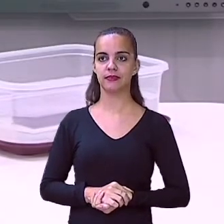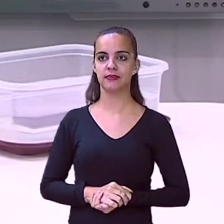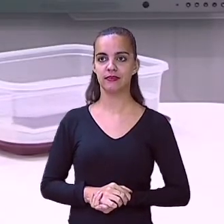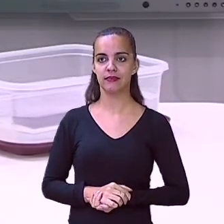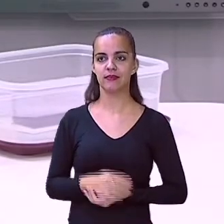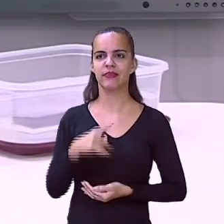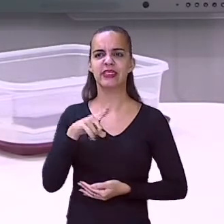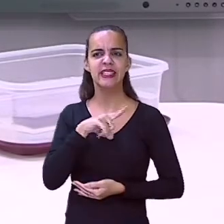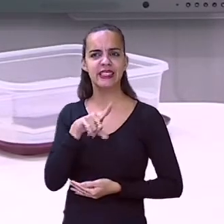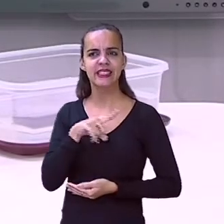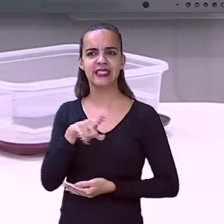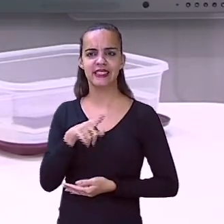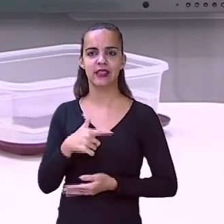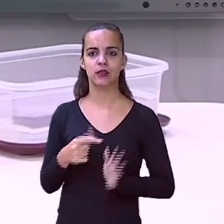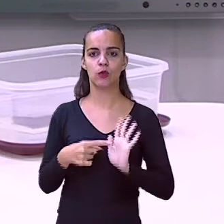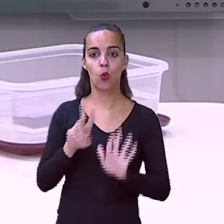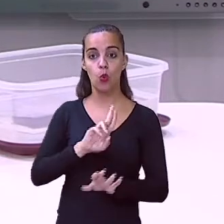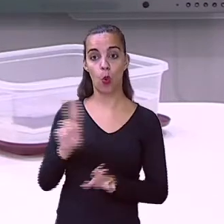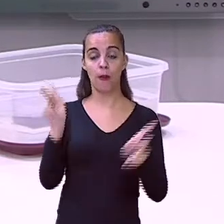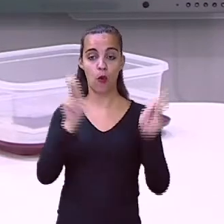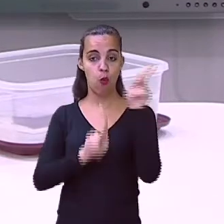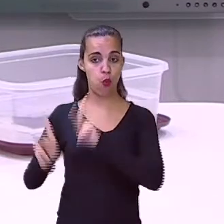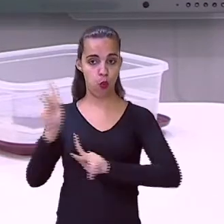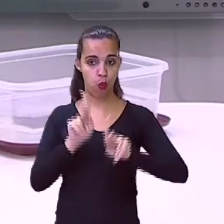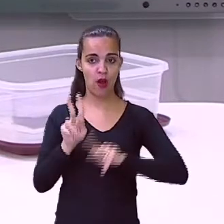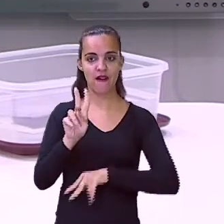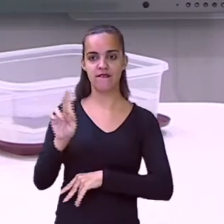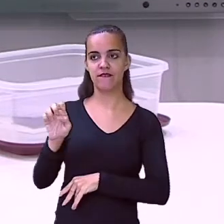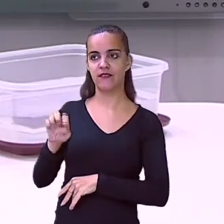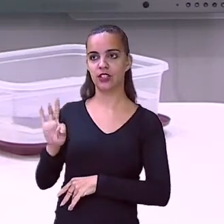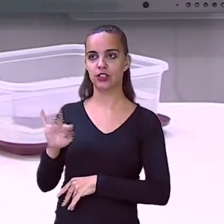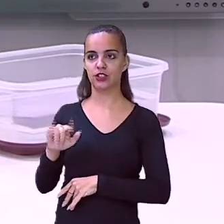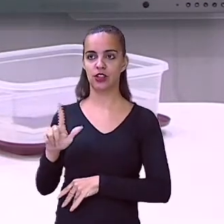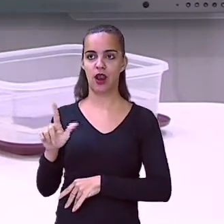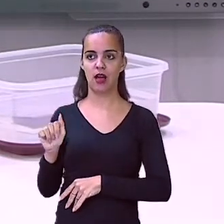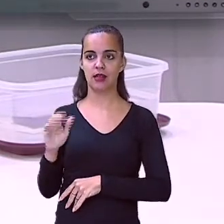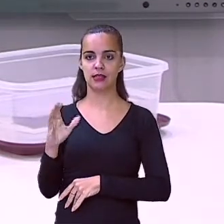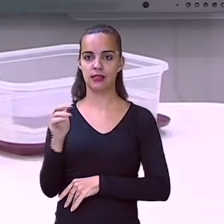denominado ventilação, tá? Seguindo,